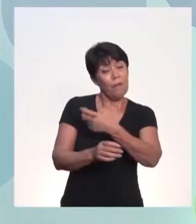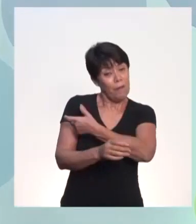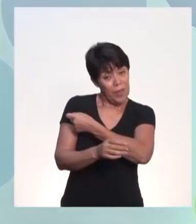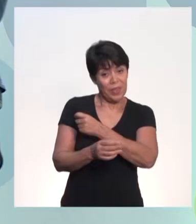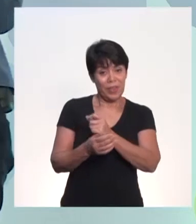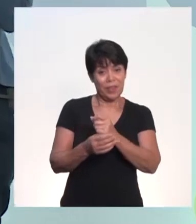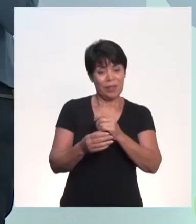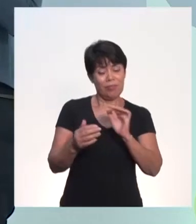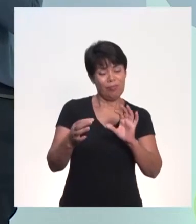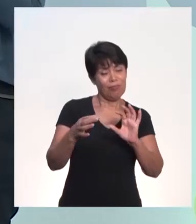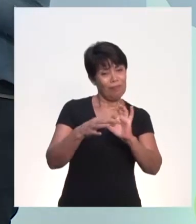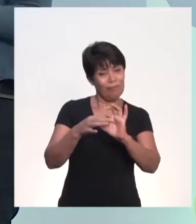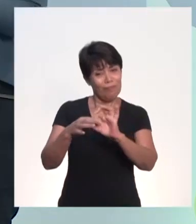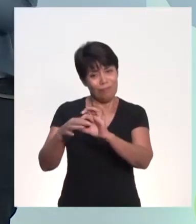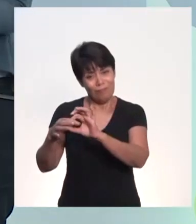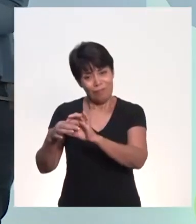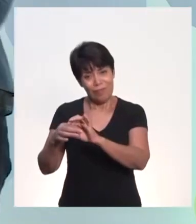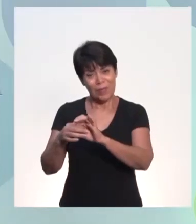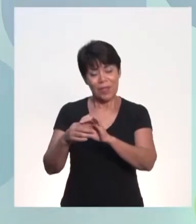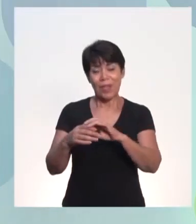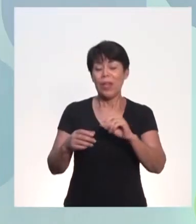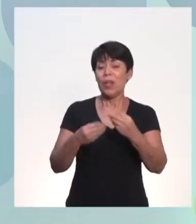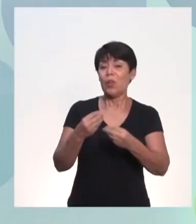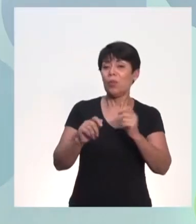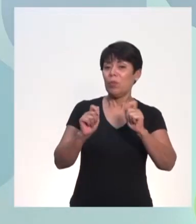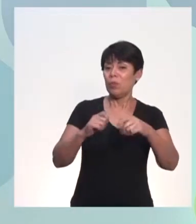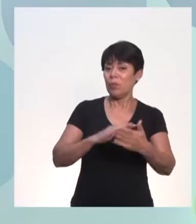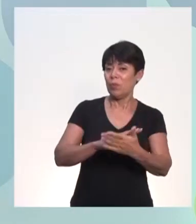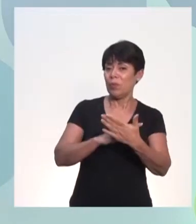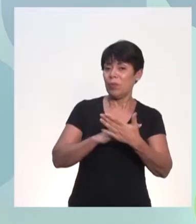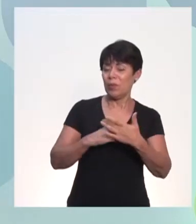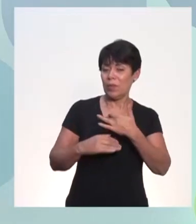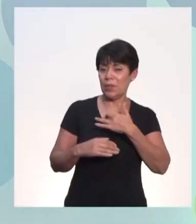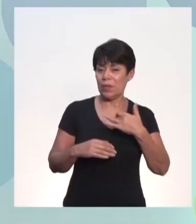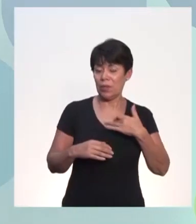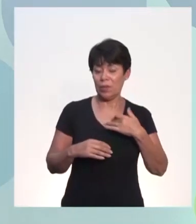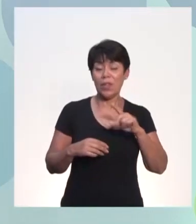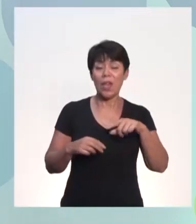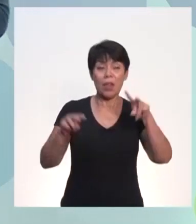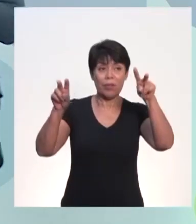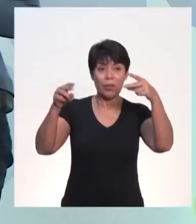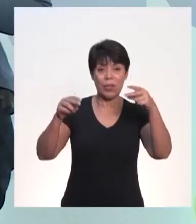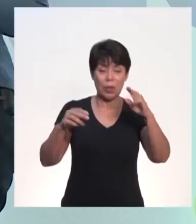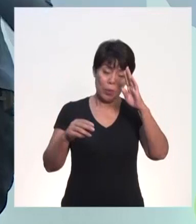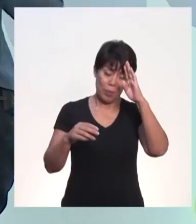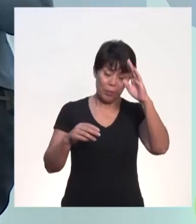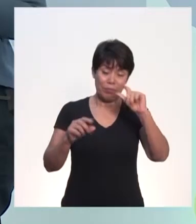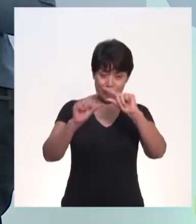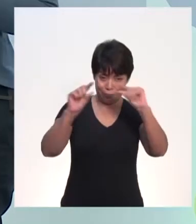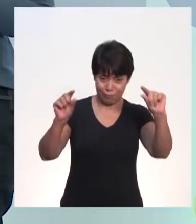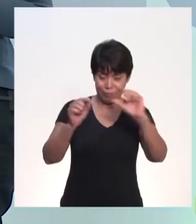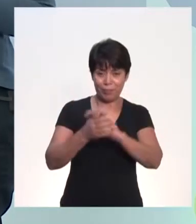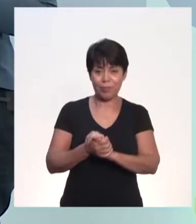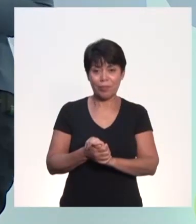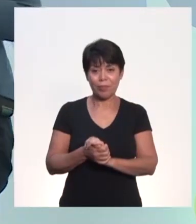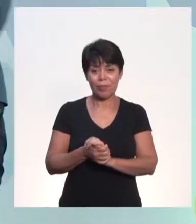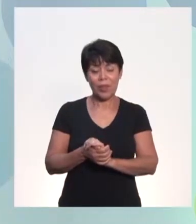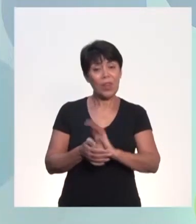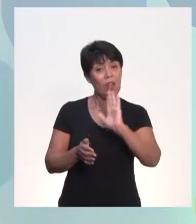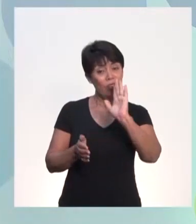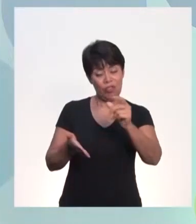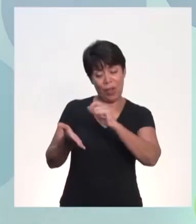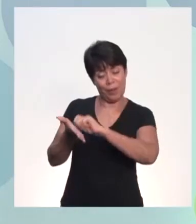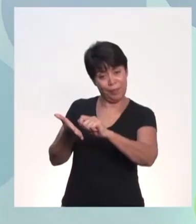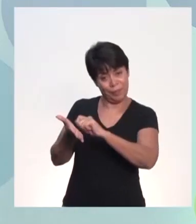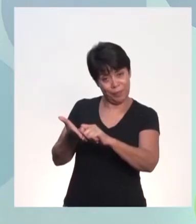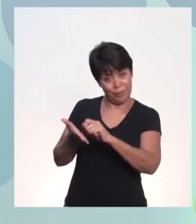e como que a vacina auxilia o nosso sistema imunológico, que é o título do texto. Perfeito, grifei. O que eu posso fazer além disso? Se